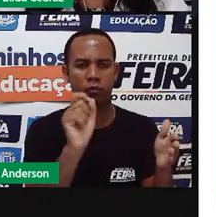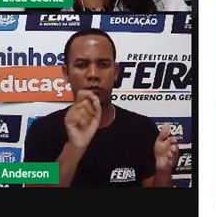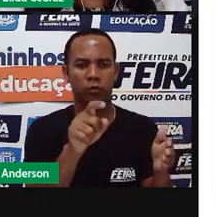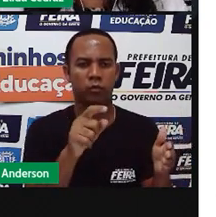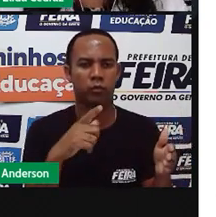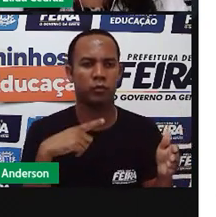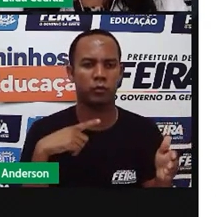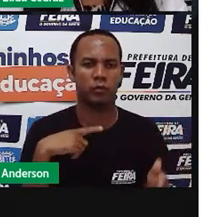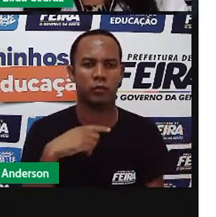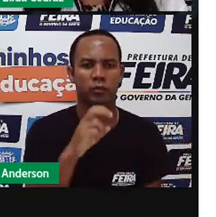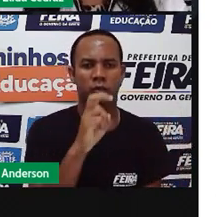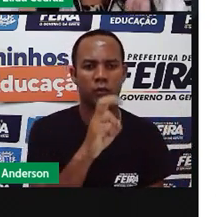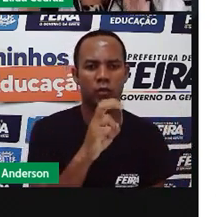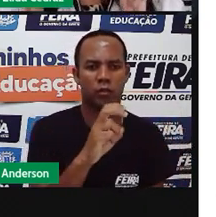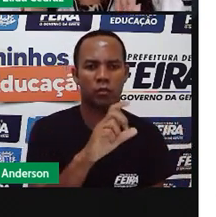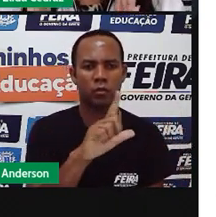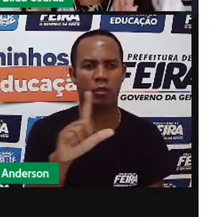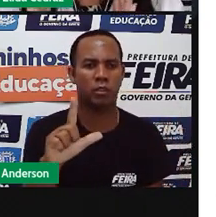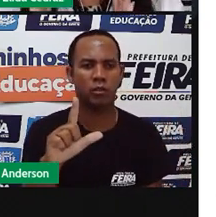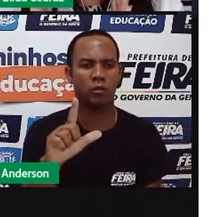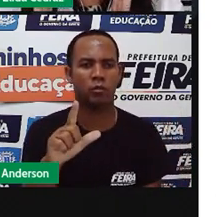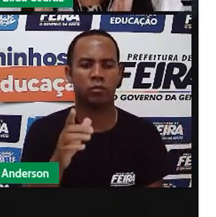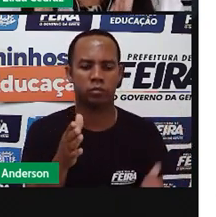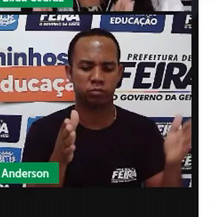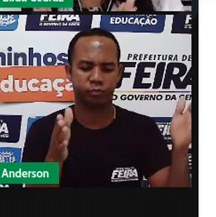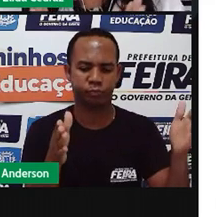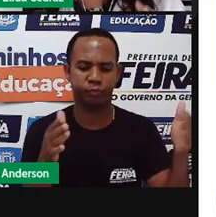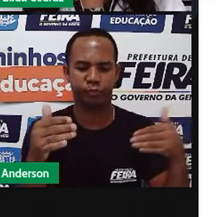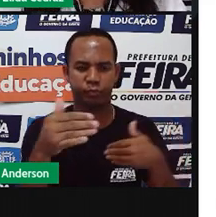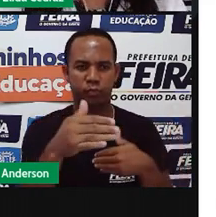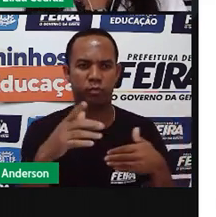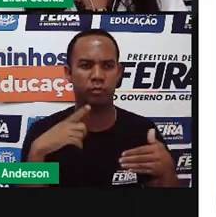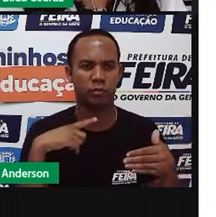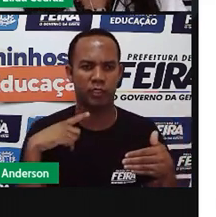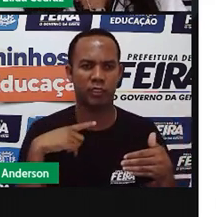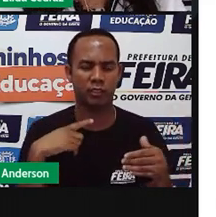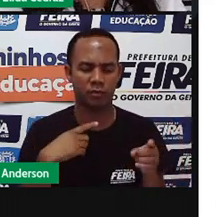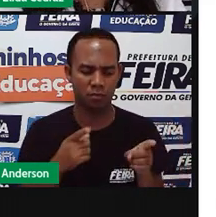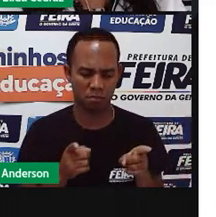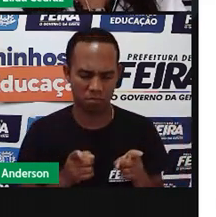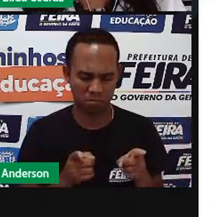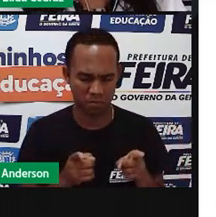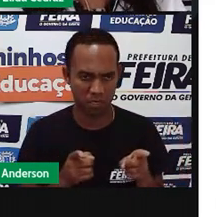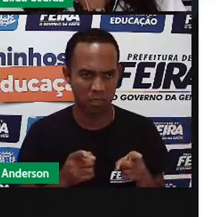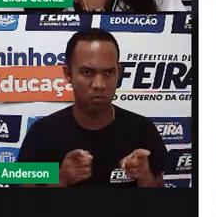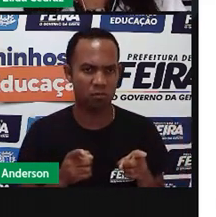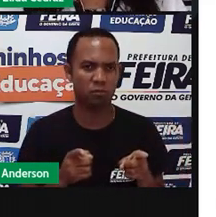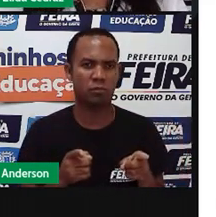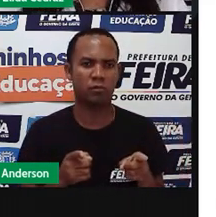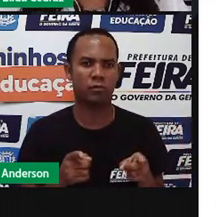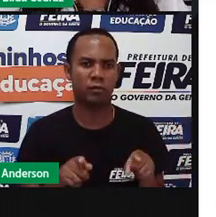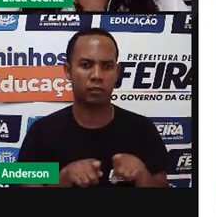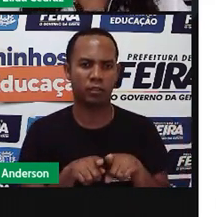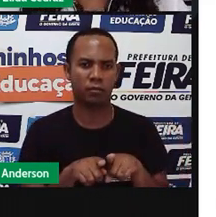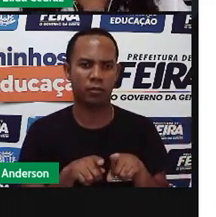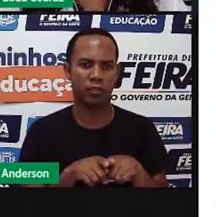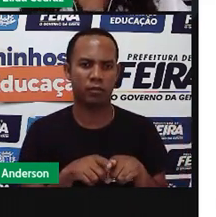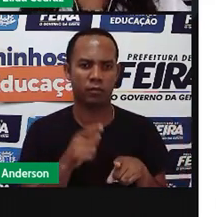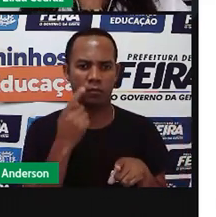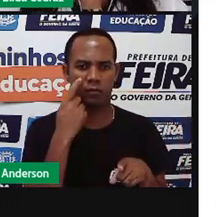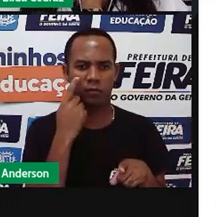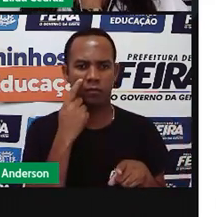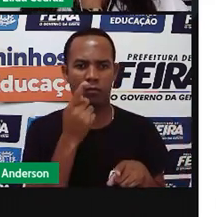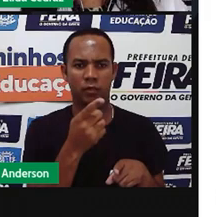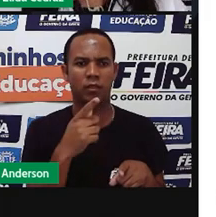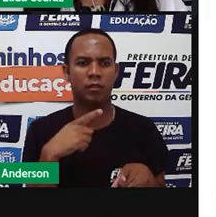tem 5 litros. Mas você acha aquário pequenininho de 250 ml? Essa